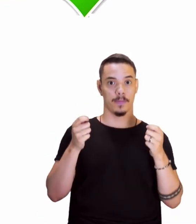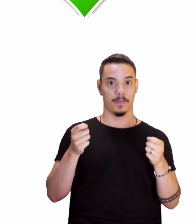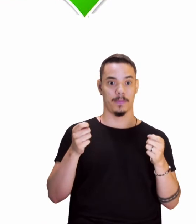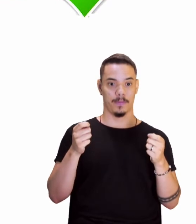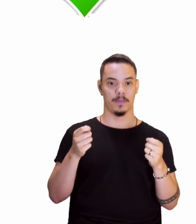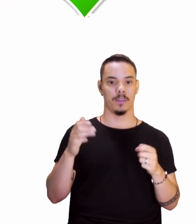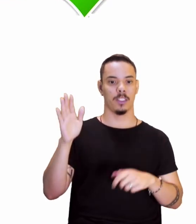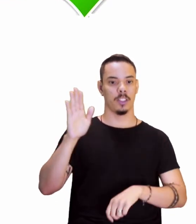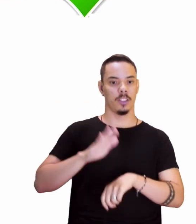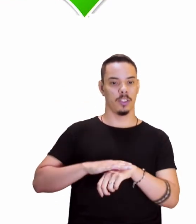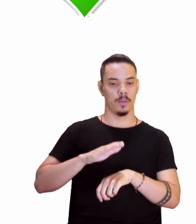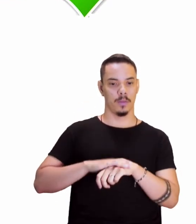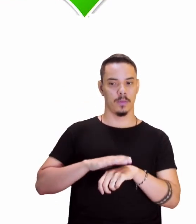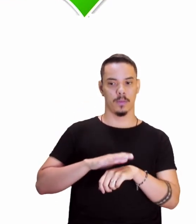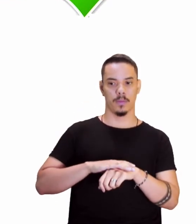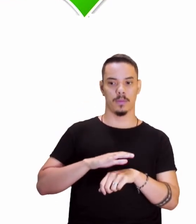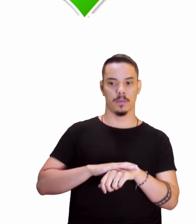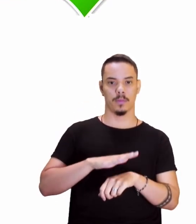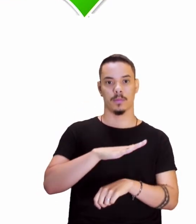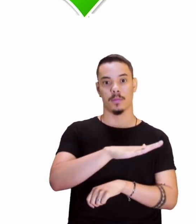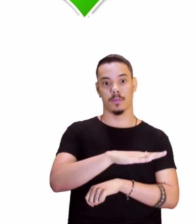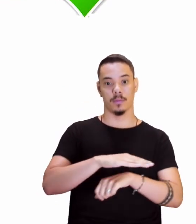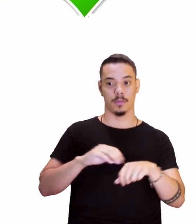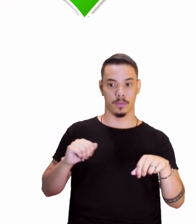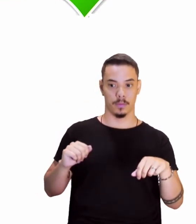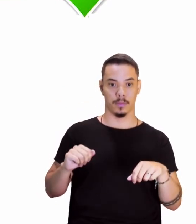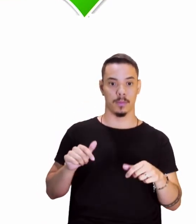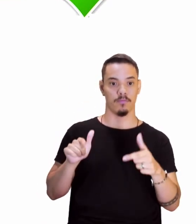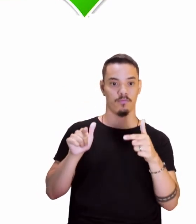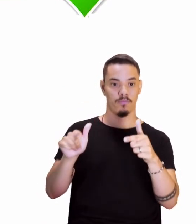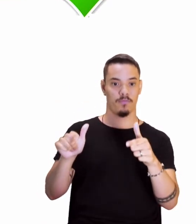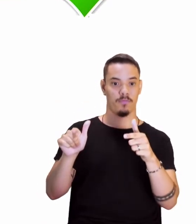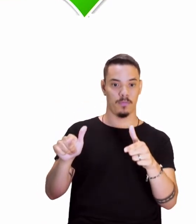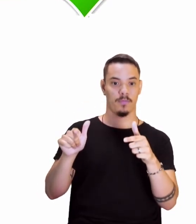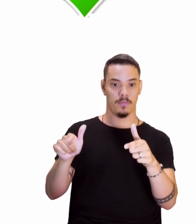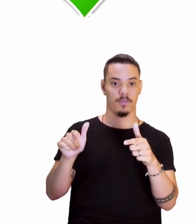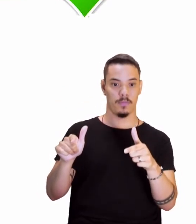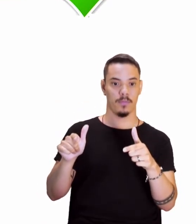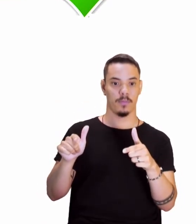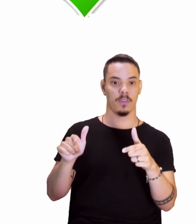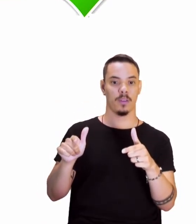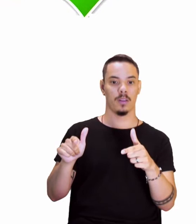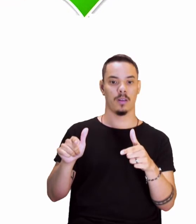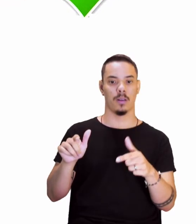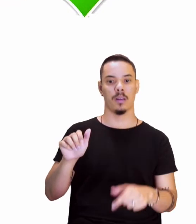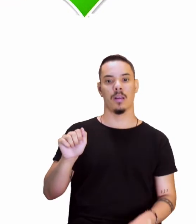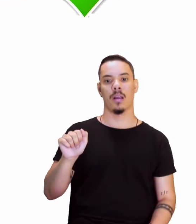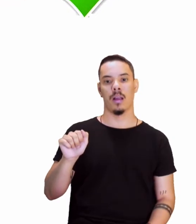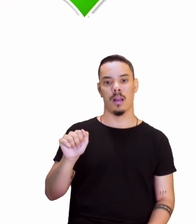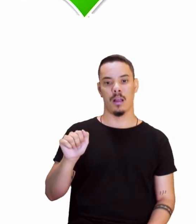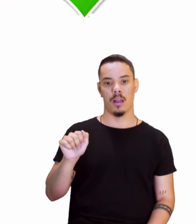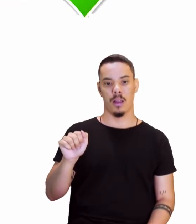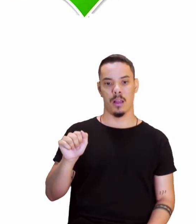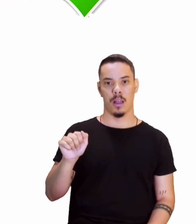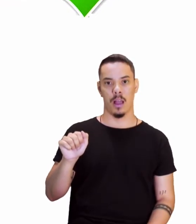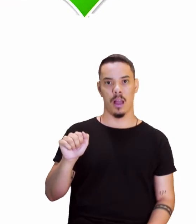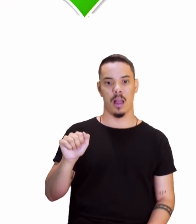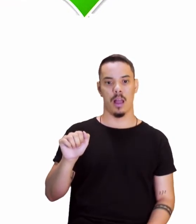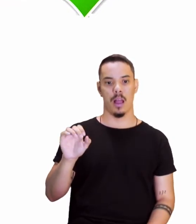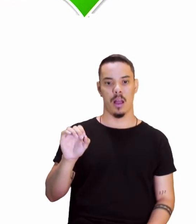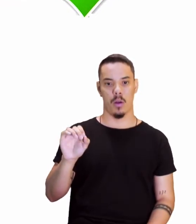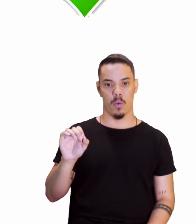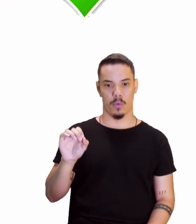né, chamou o técnico de burro. Presta atenção, amadinho. Aqui,